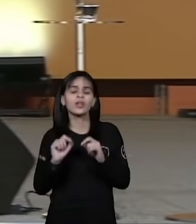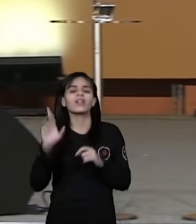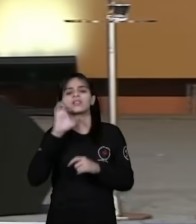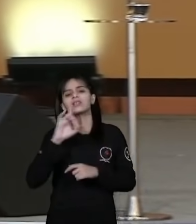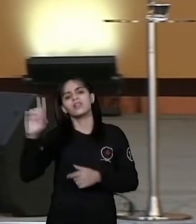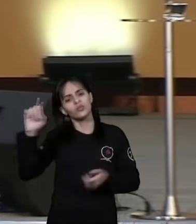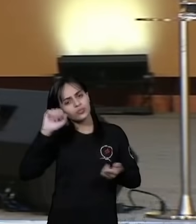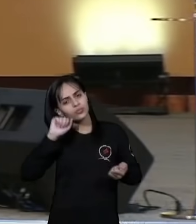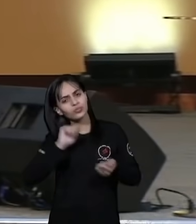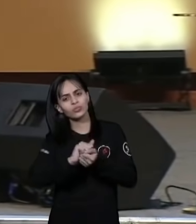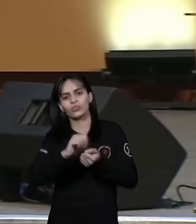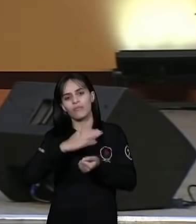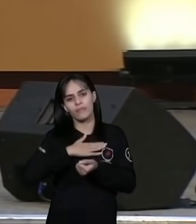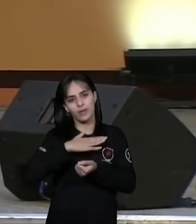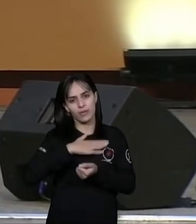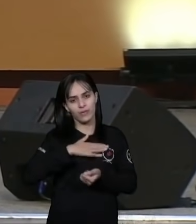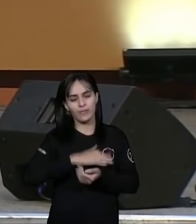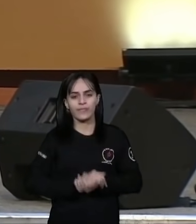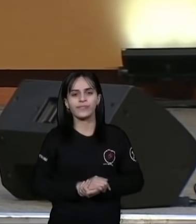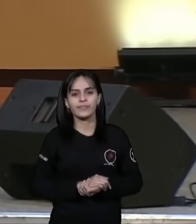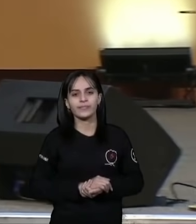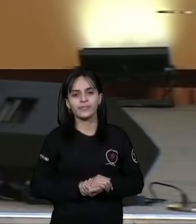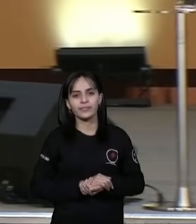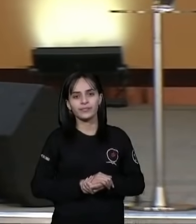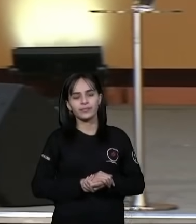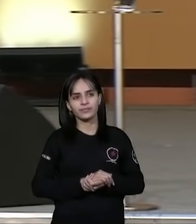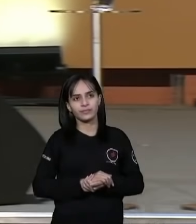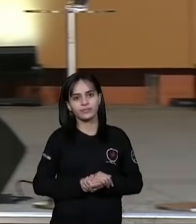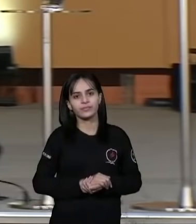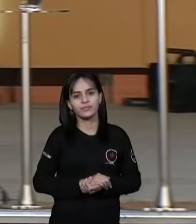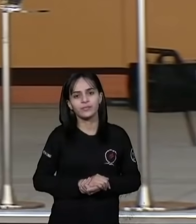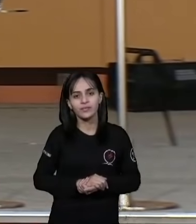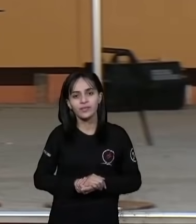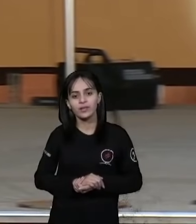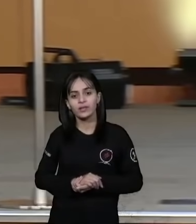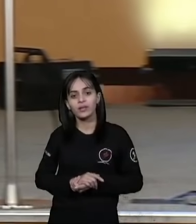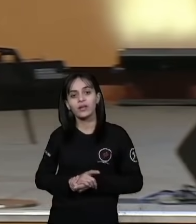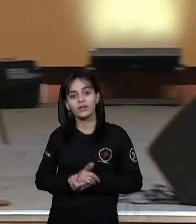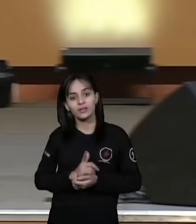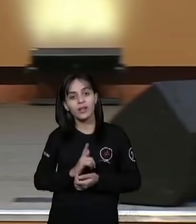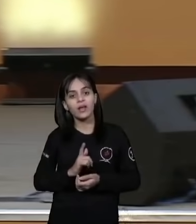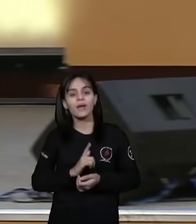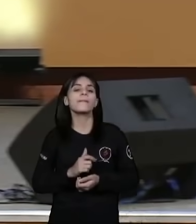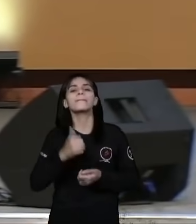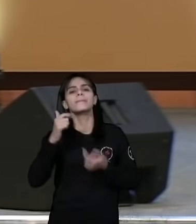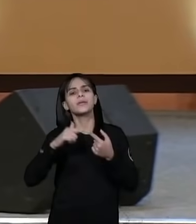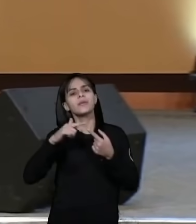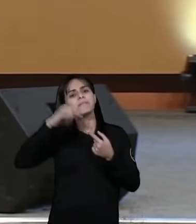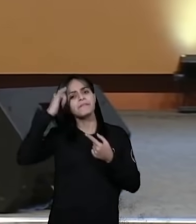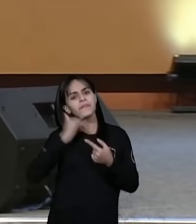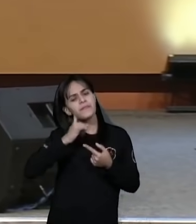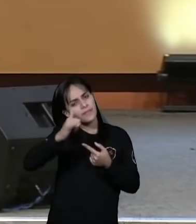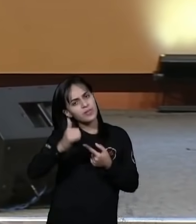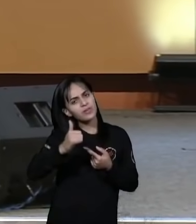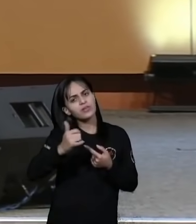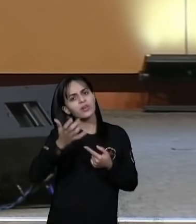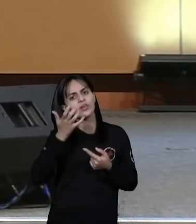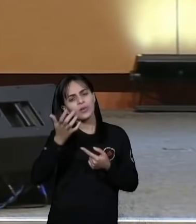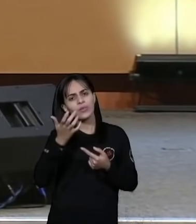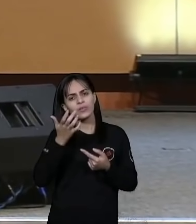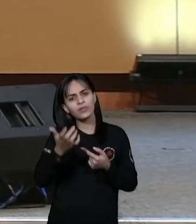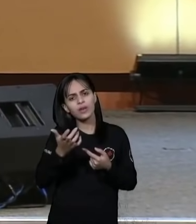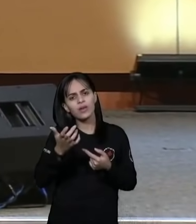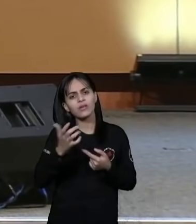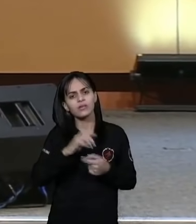senhor está comigo e aqui então vai uma primeira palavra profética que eu quero